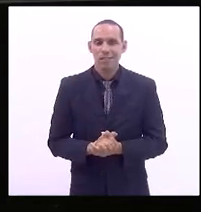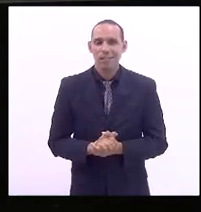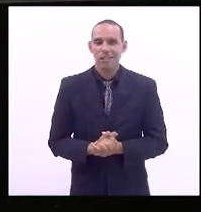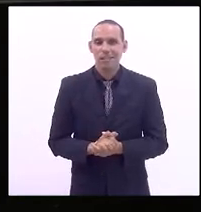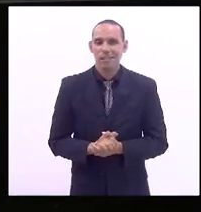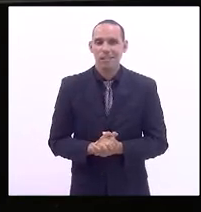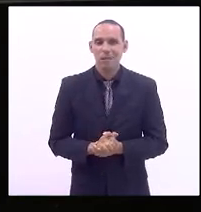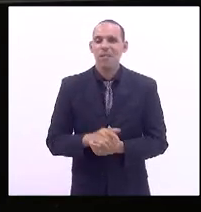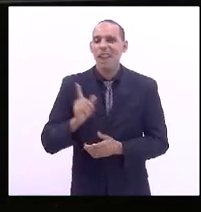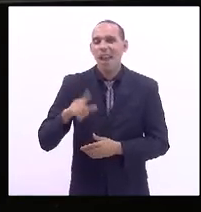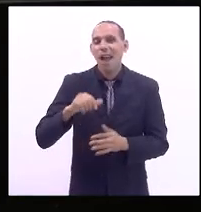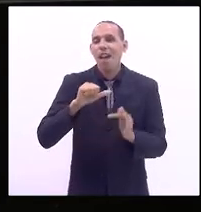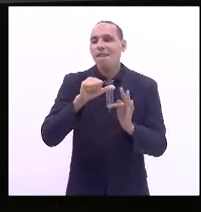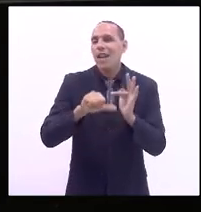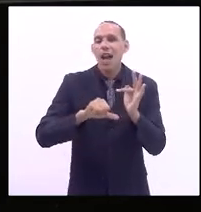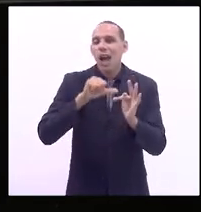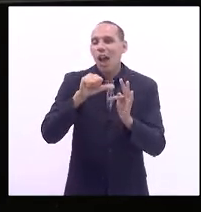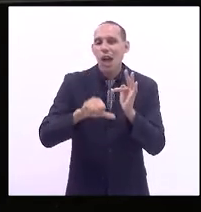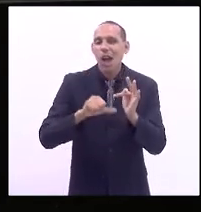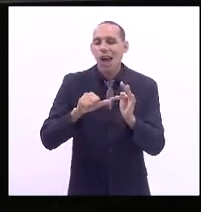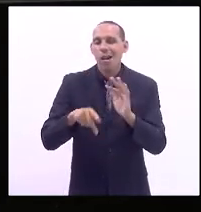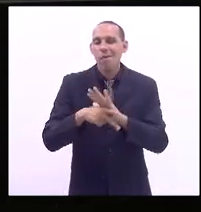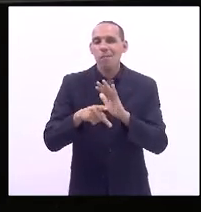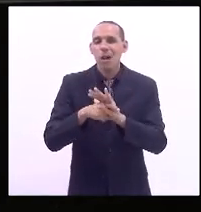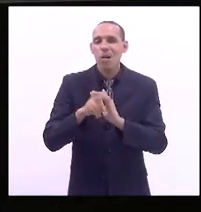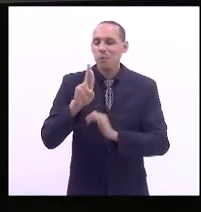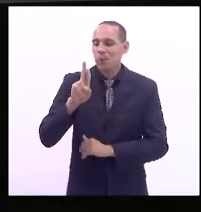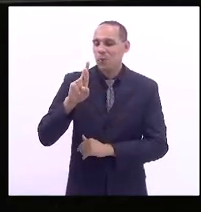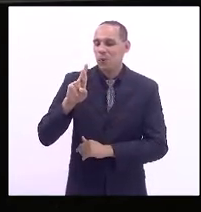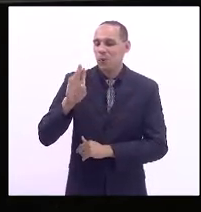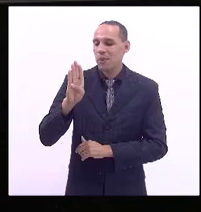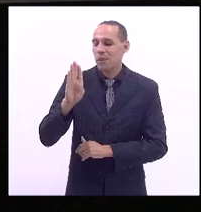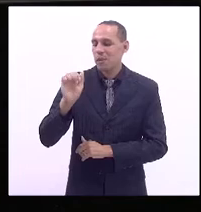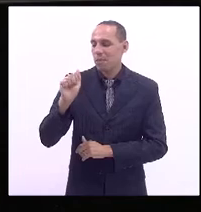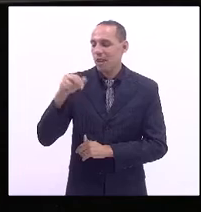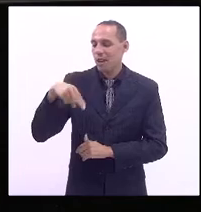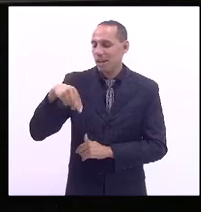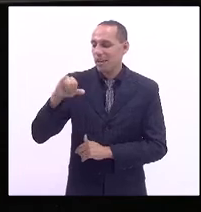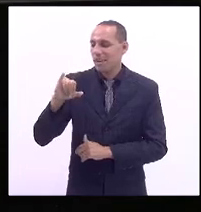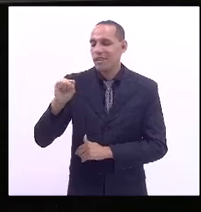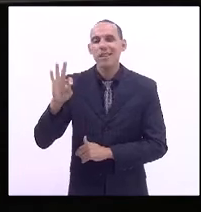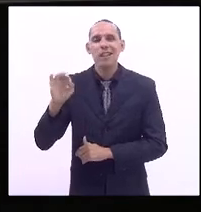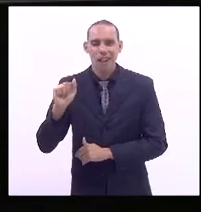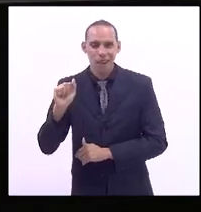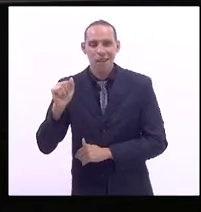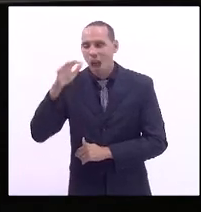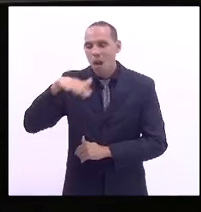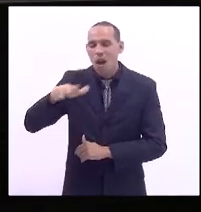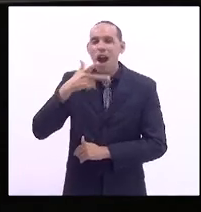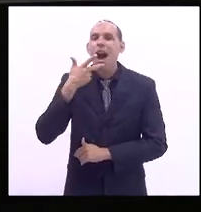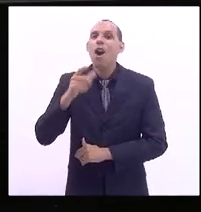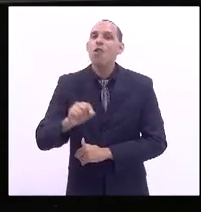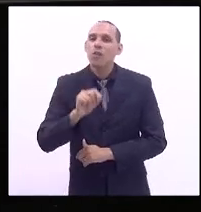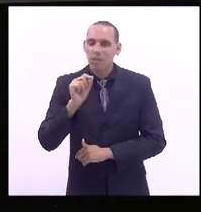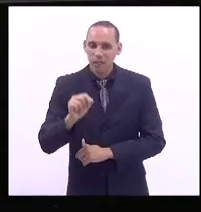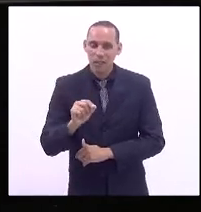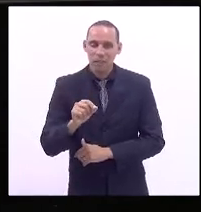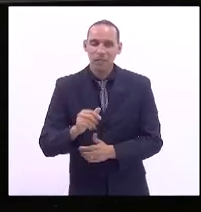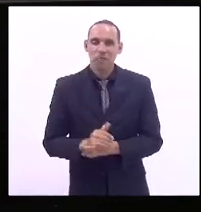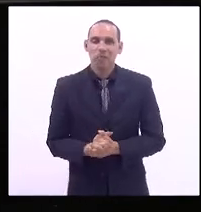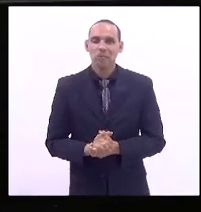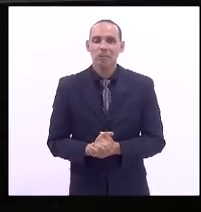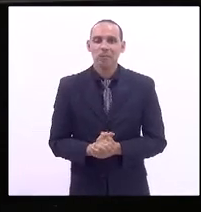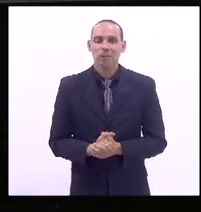aquele fenômeno que os urbanísticos o que costumam falar quando se